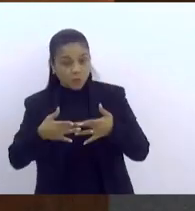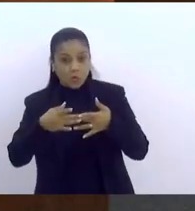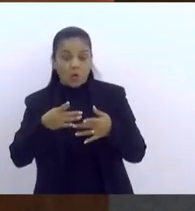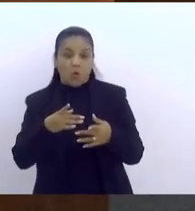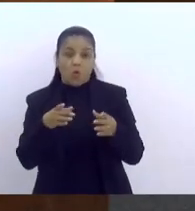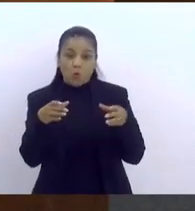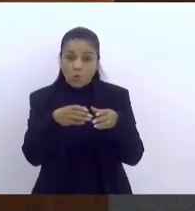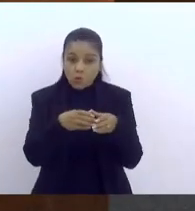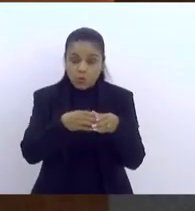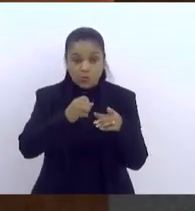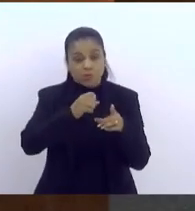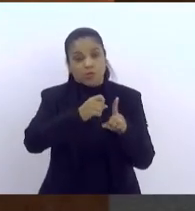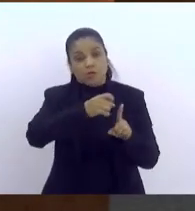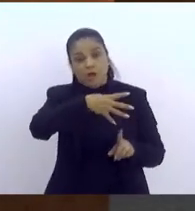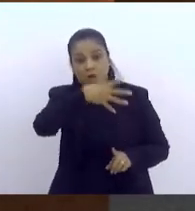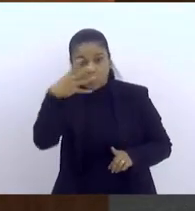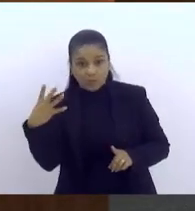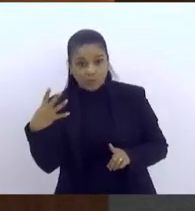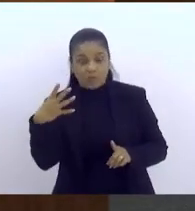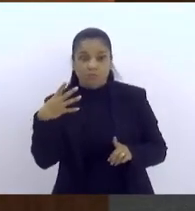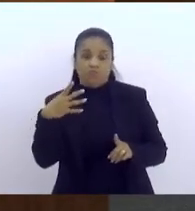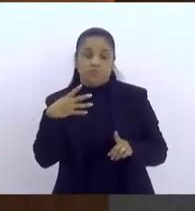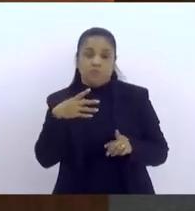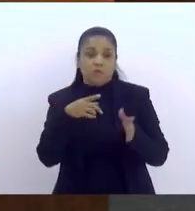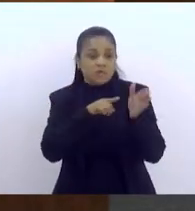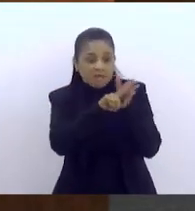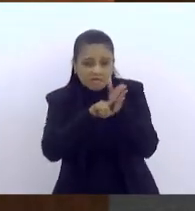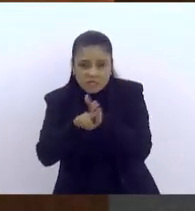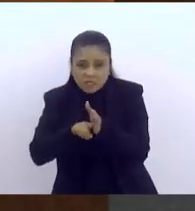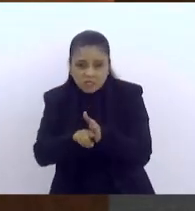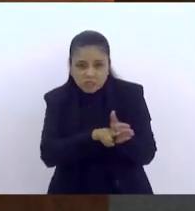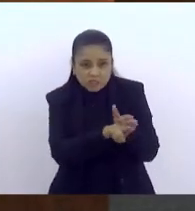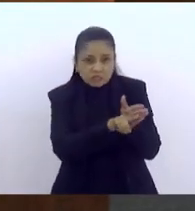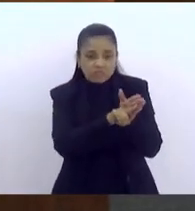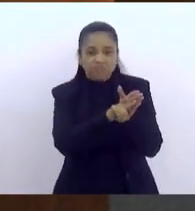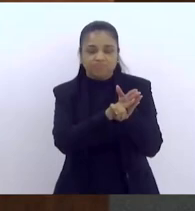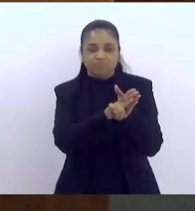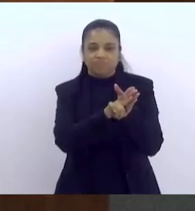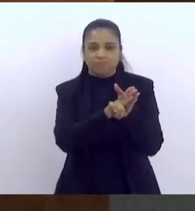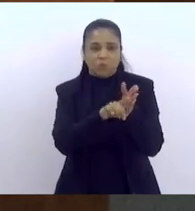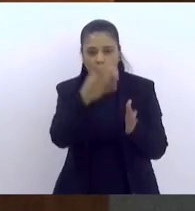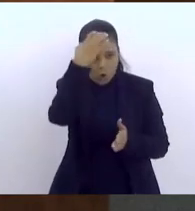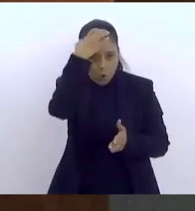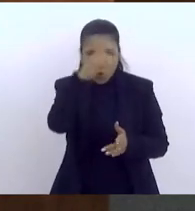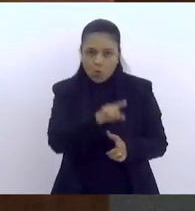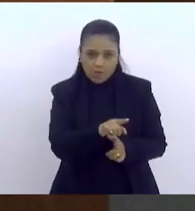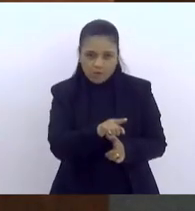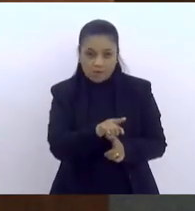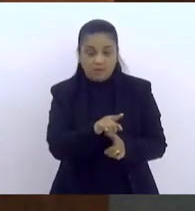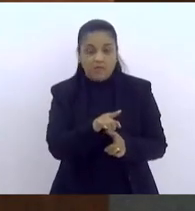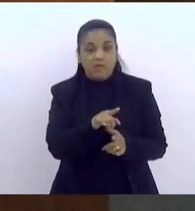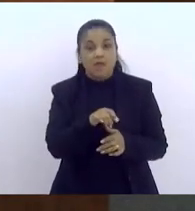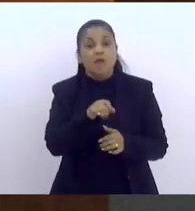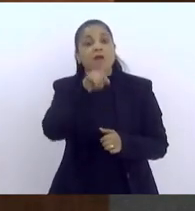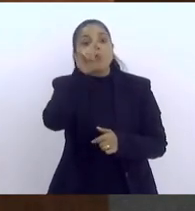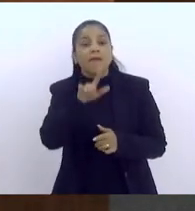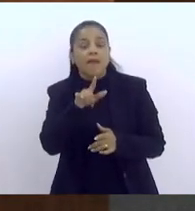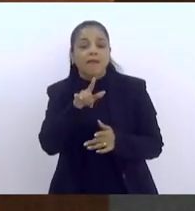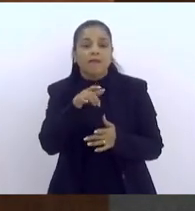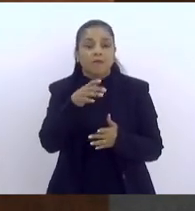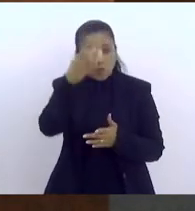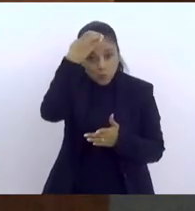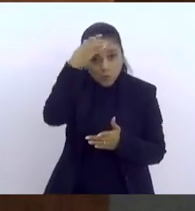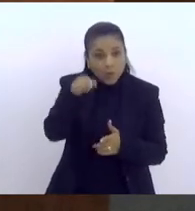nas investigações, foi implicado quem atuou diretamente naquele